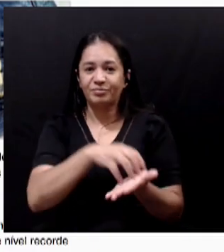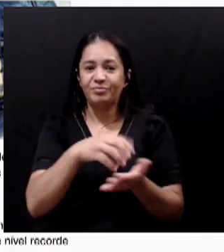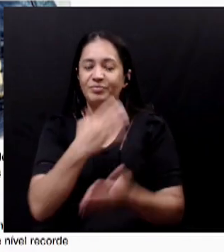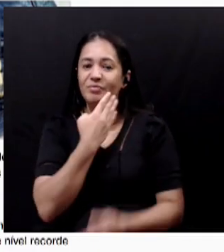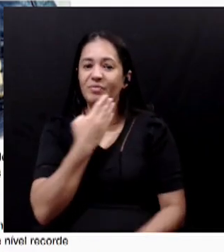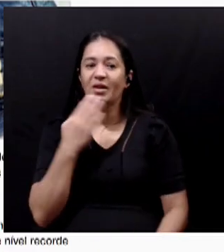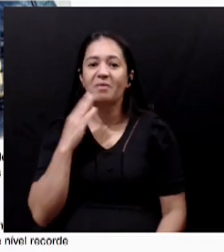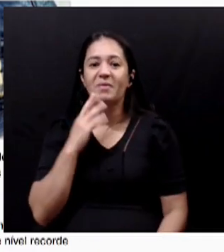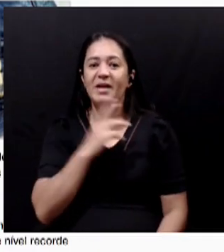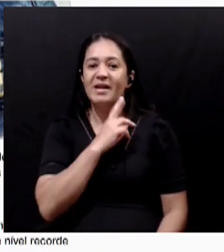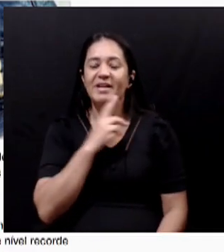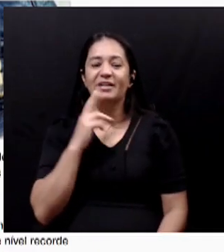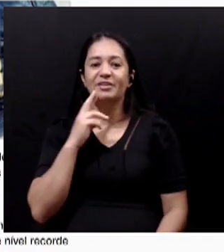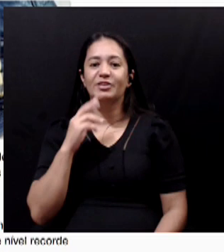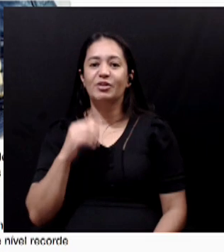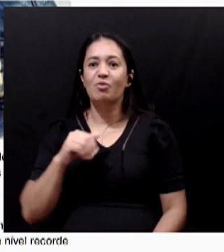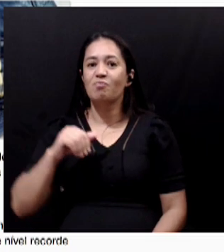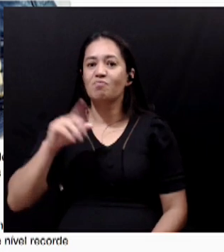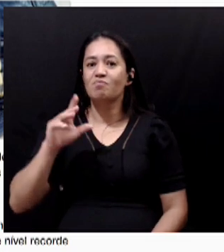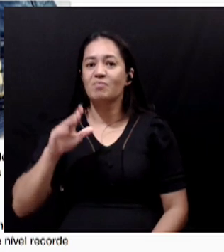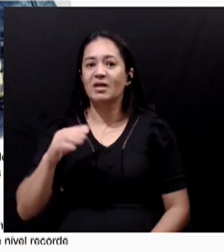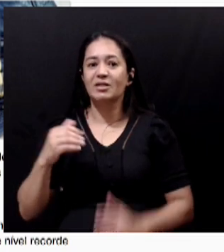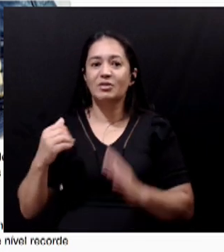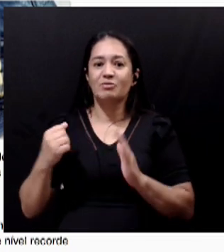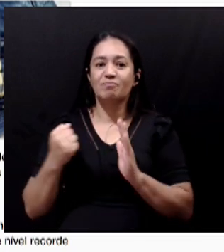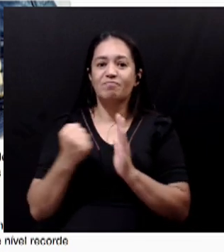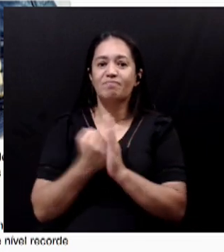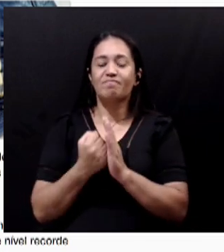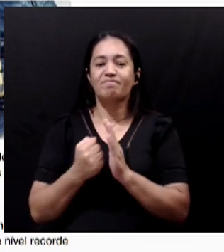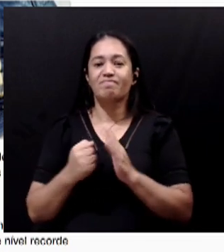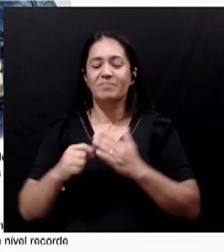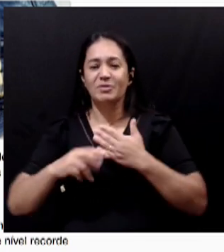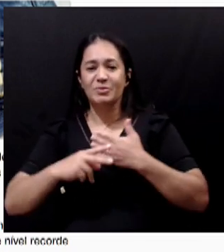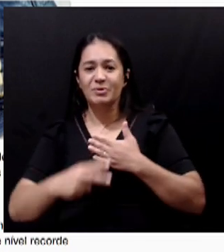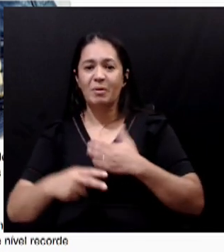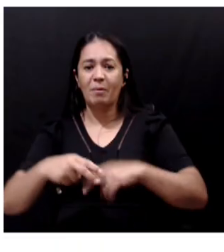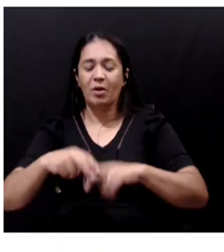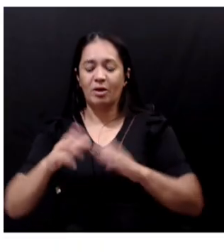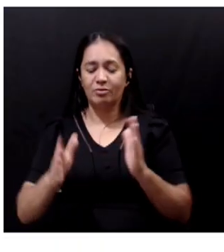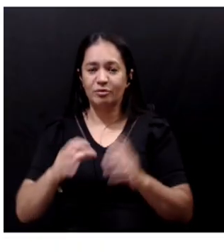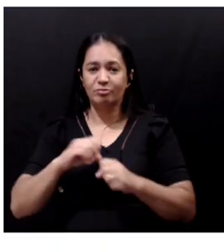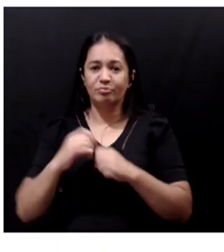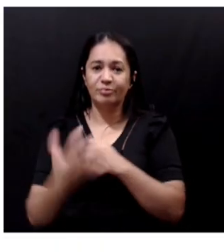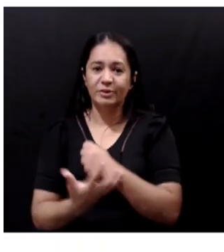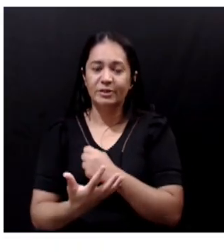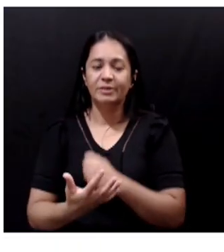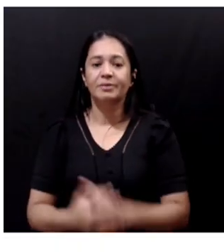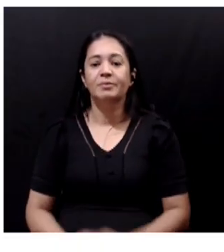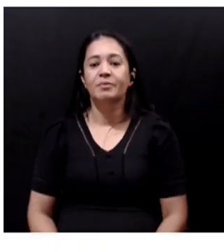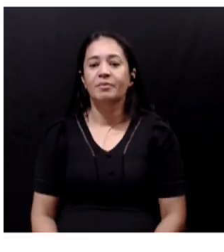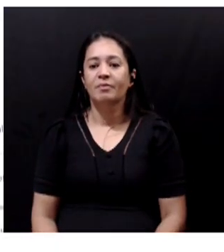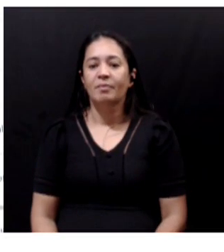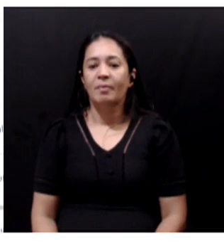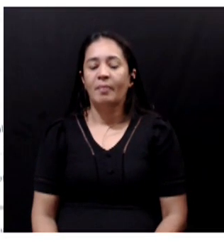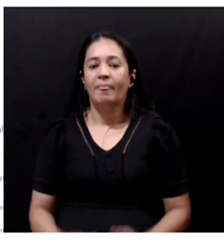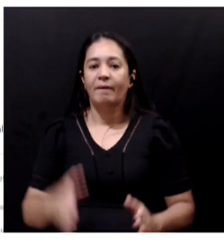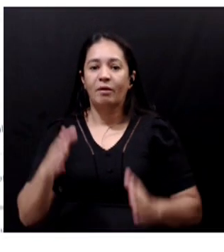dos muitos impactados diretamente pela pandemia da Covid-19. No período mais